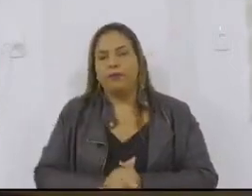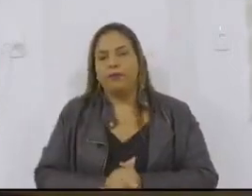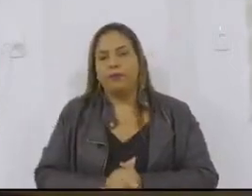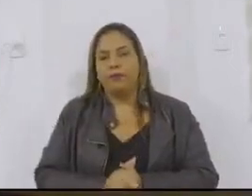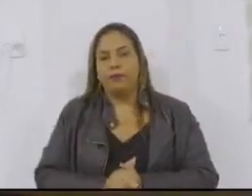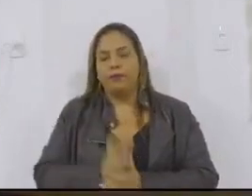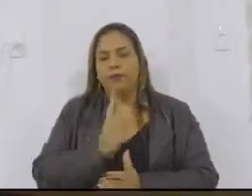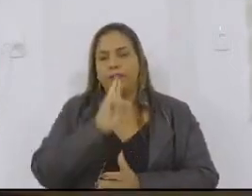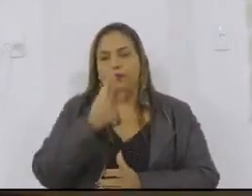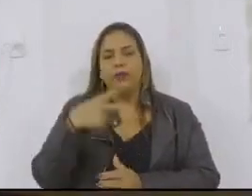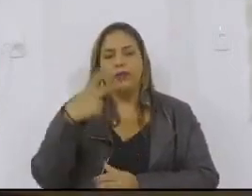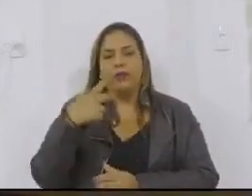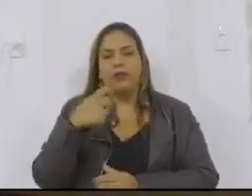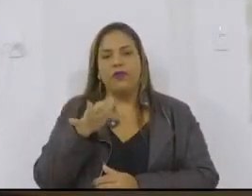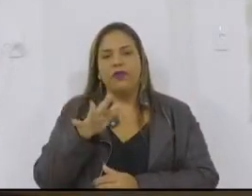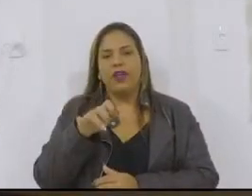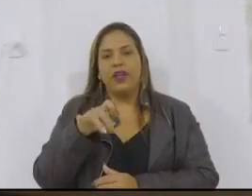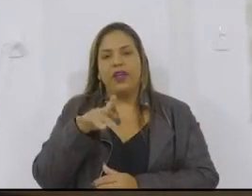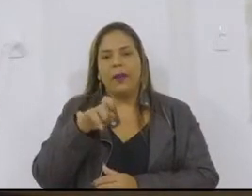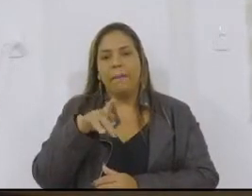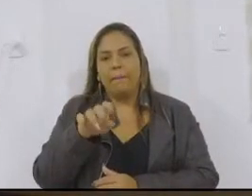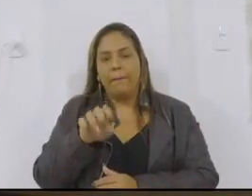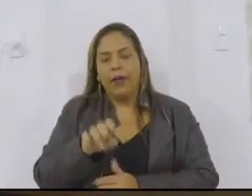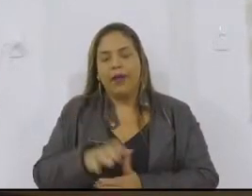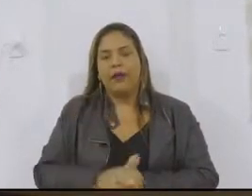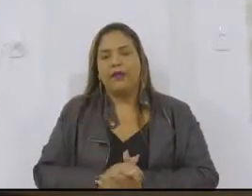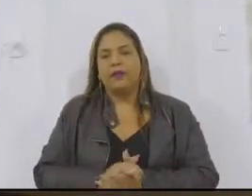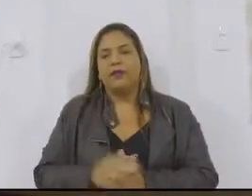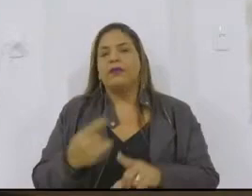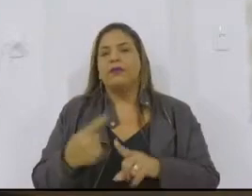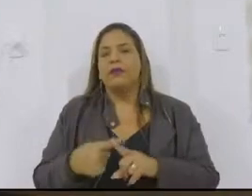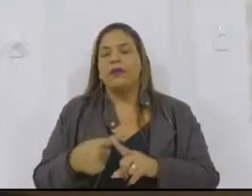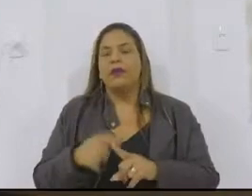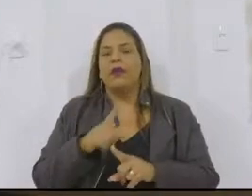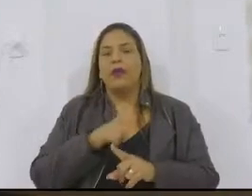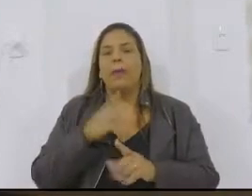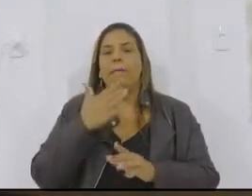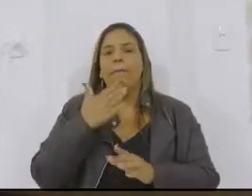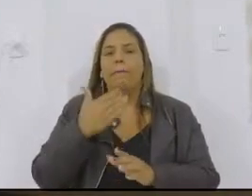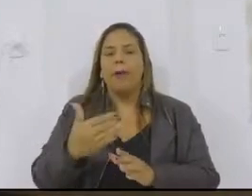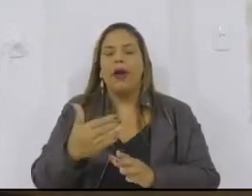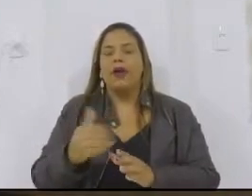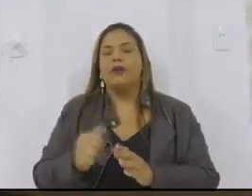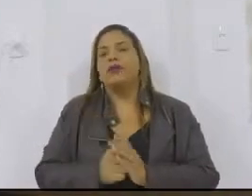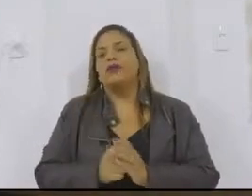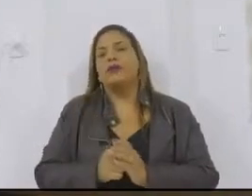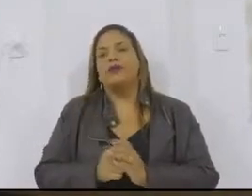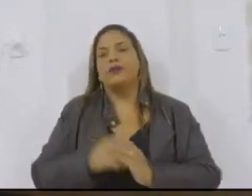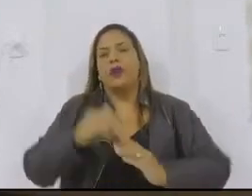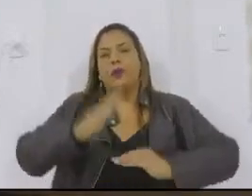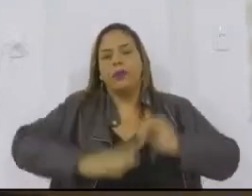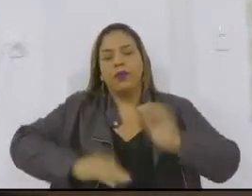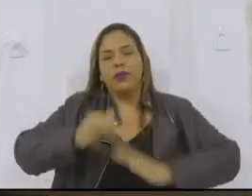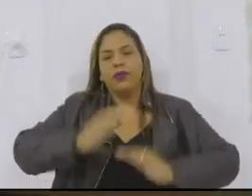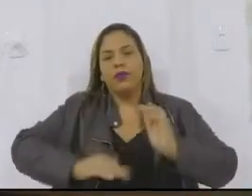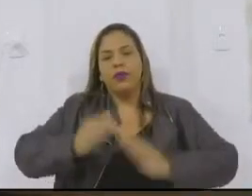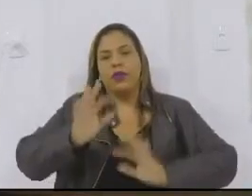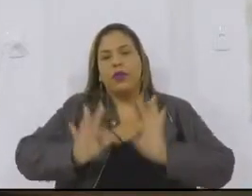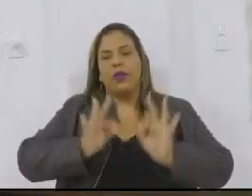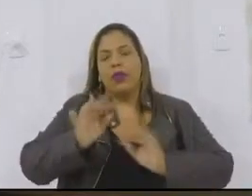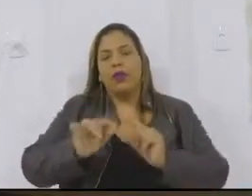Em resposta ao vereador Felipe, onde ele solicita a visita técnica de um profissional na rua 69, no Bandeirante